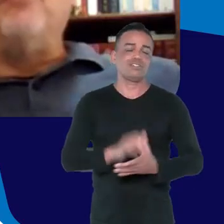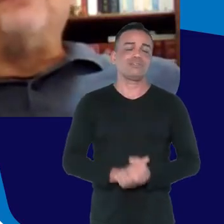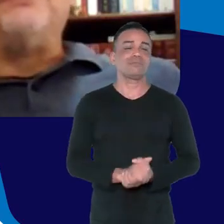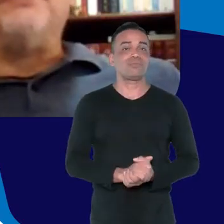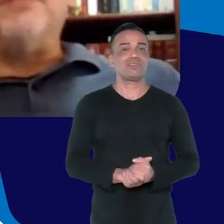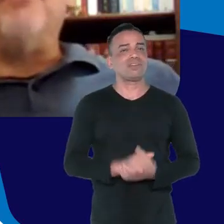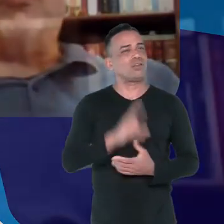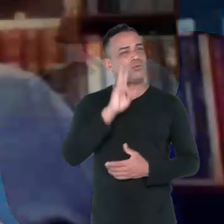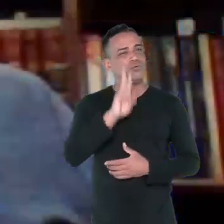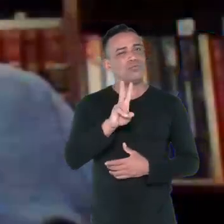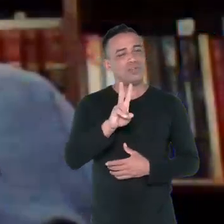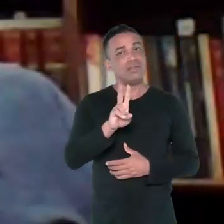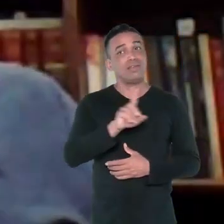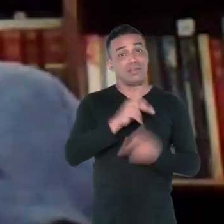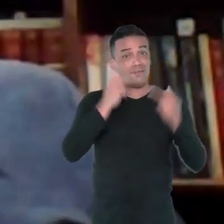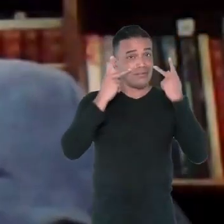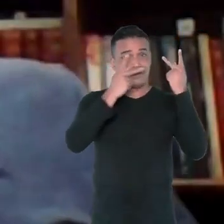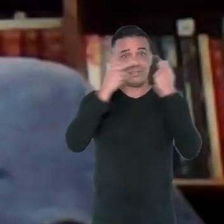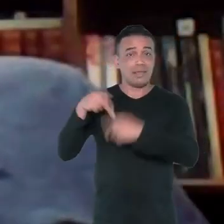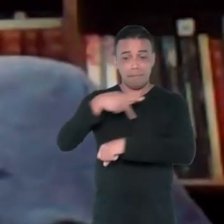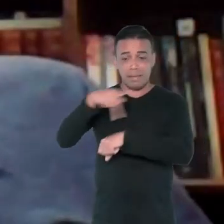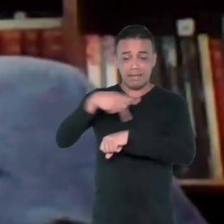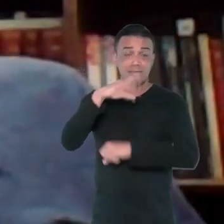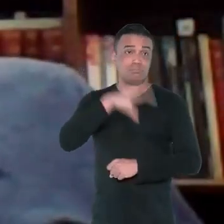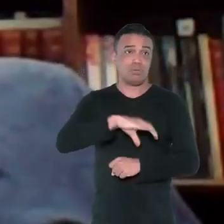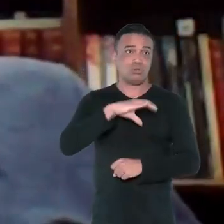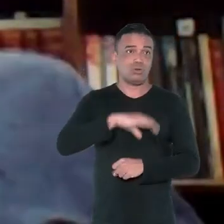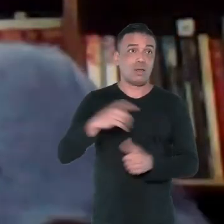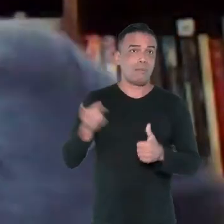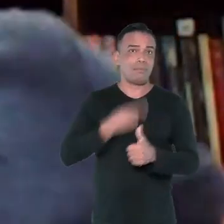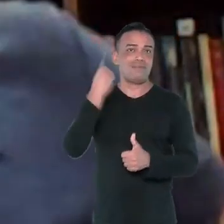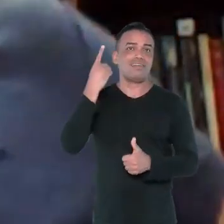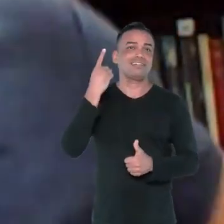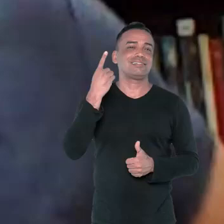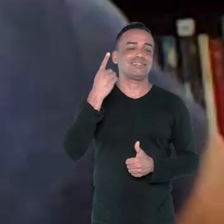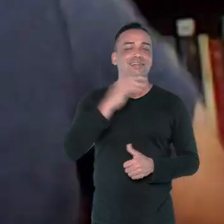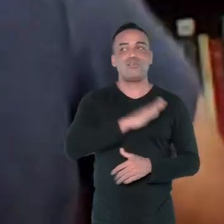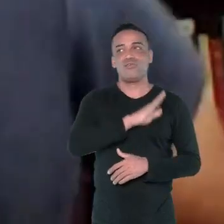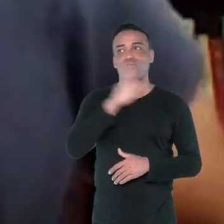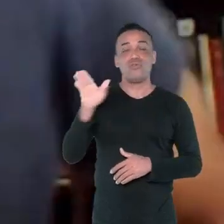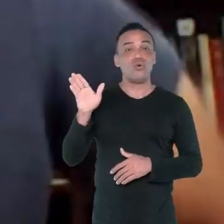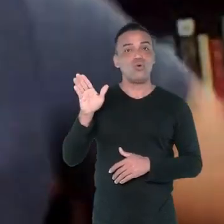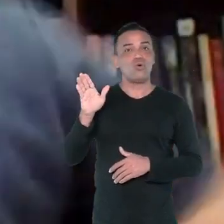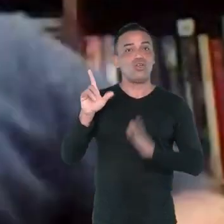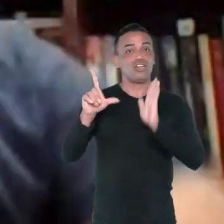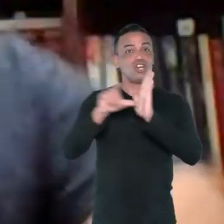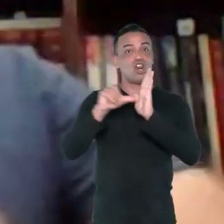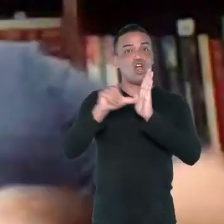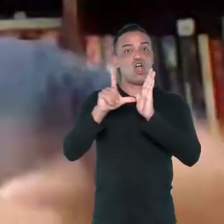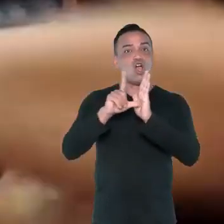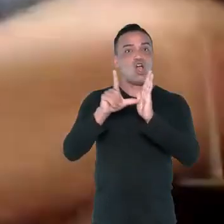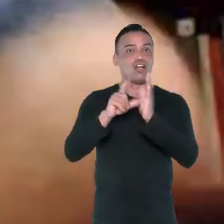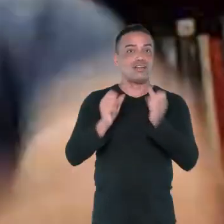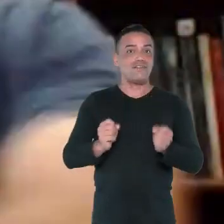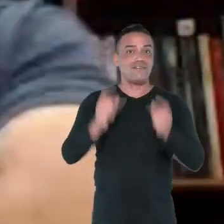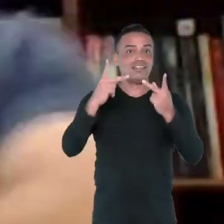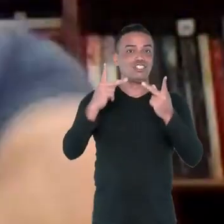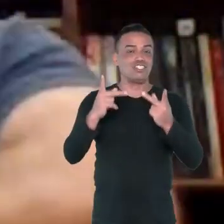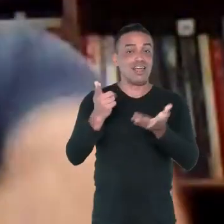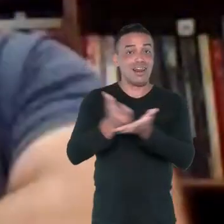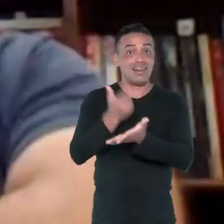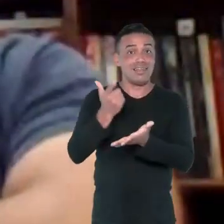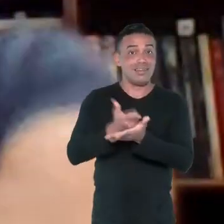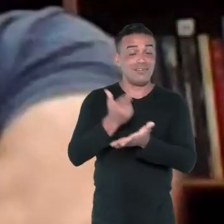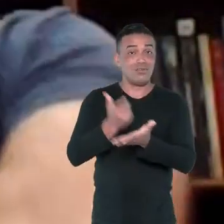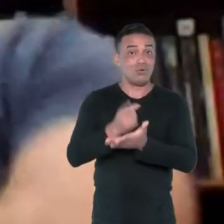Quando eu visitei Portugal pela primeira vez, eu fui na livraria dele, no sebo dele, lá